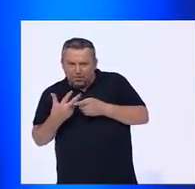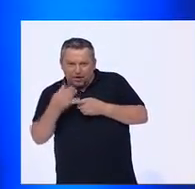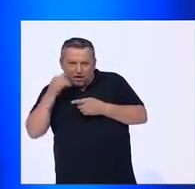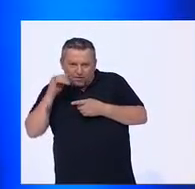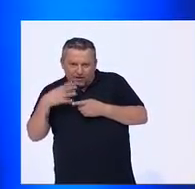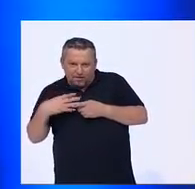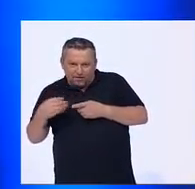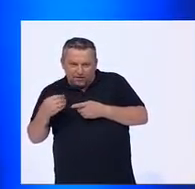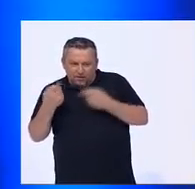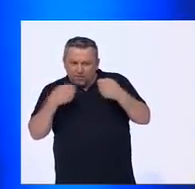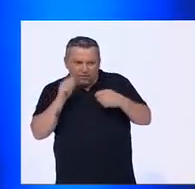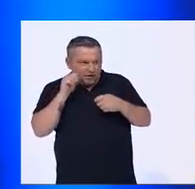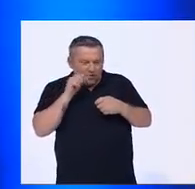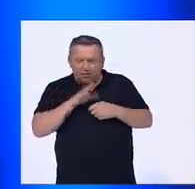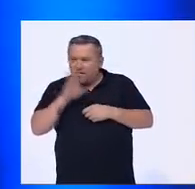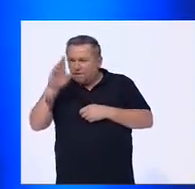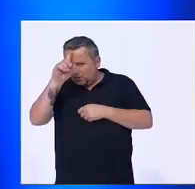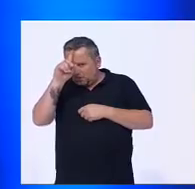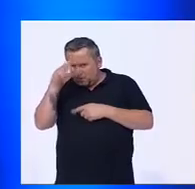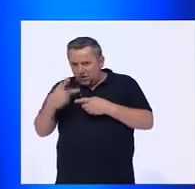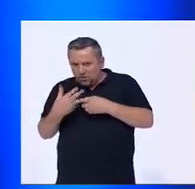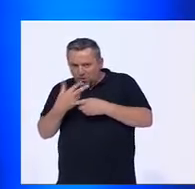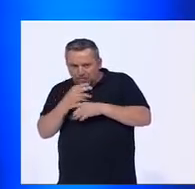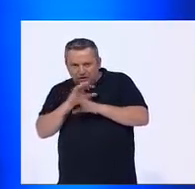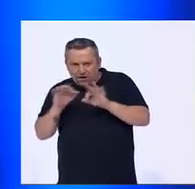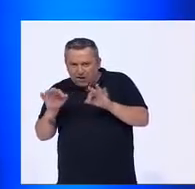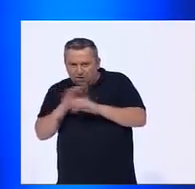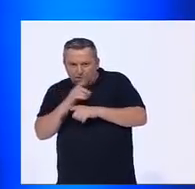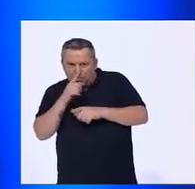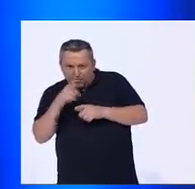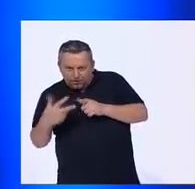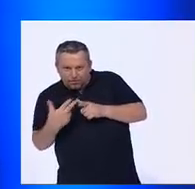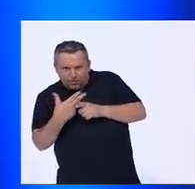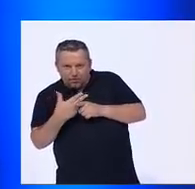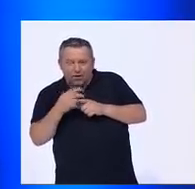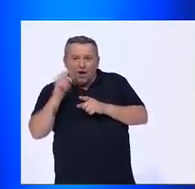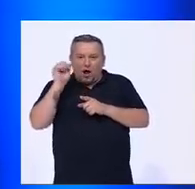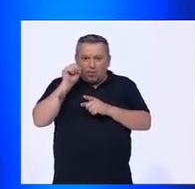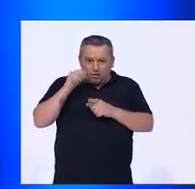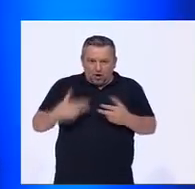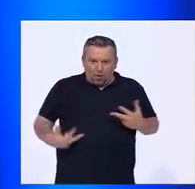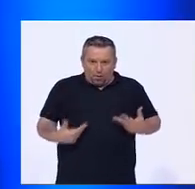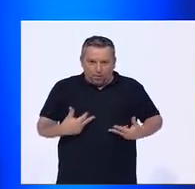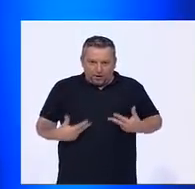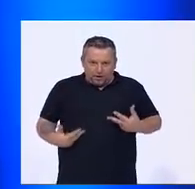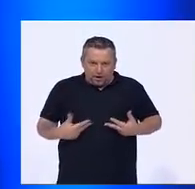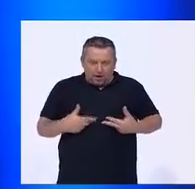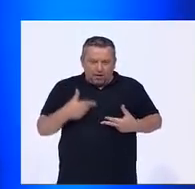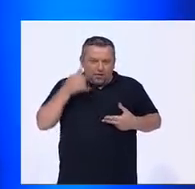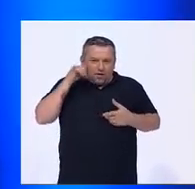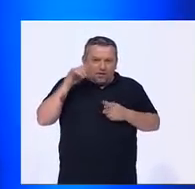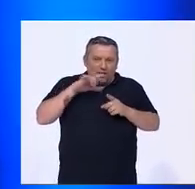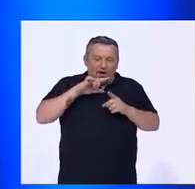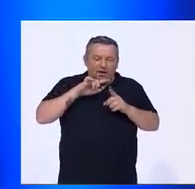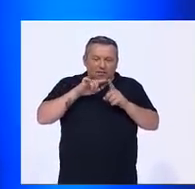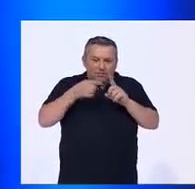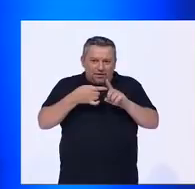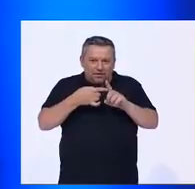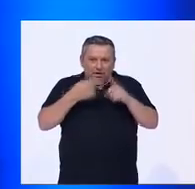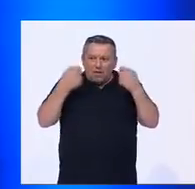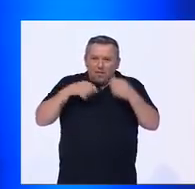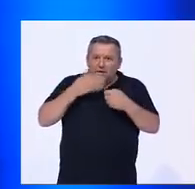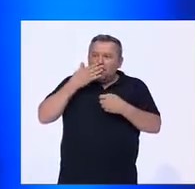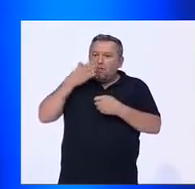você soubesse como é, e encontrei a senadora Ione lá do estado de Goiás, que é médica cardiologista, e ela